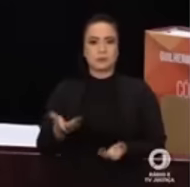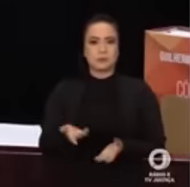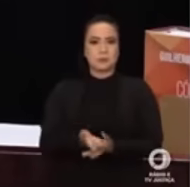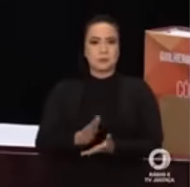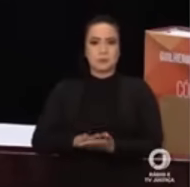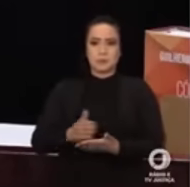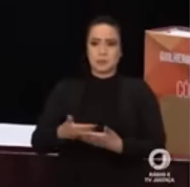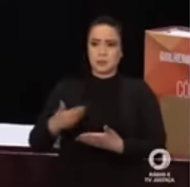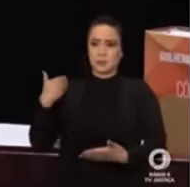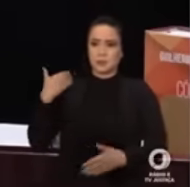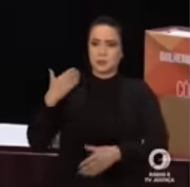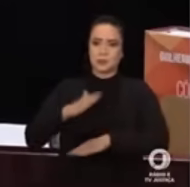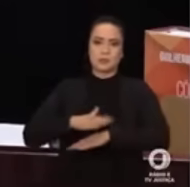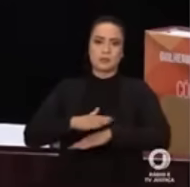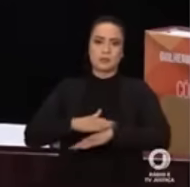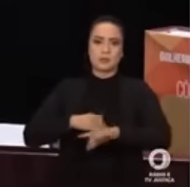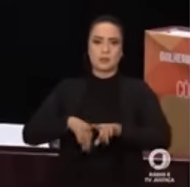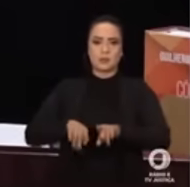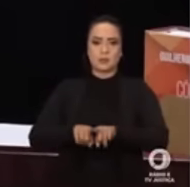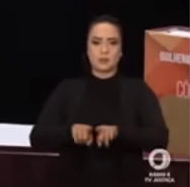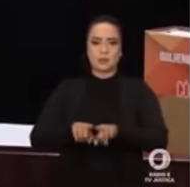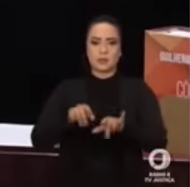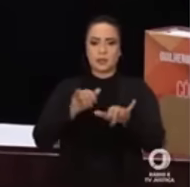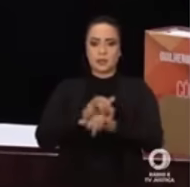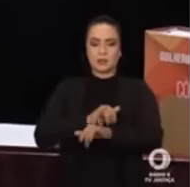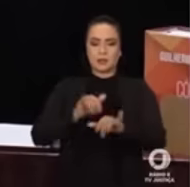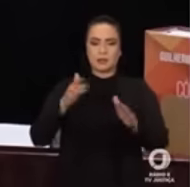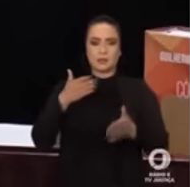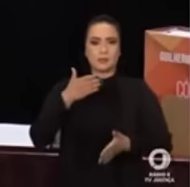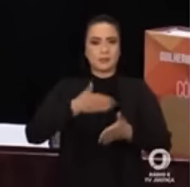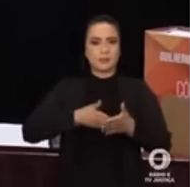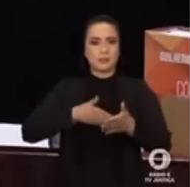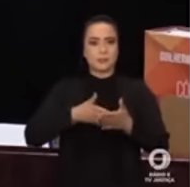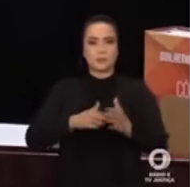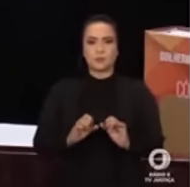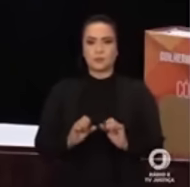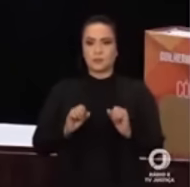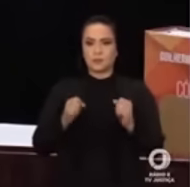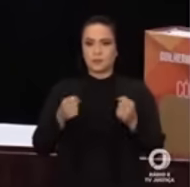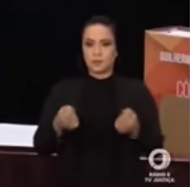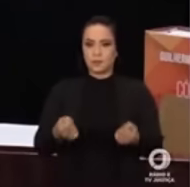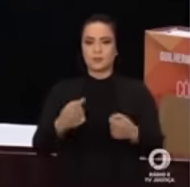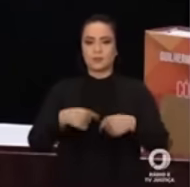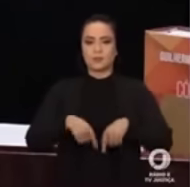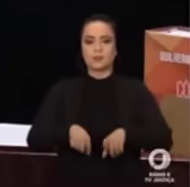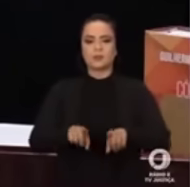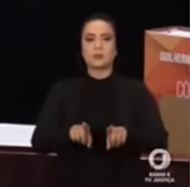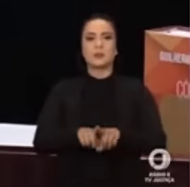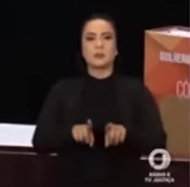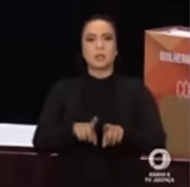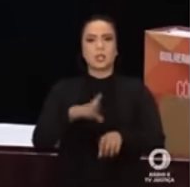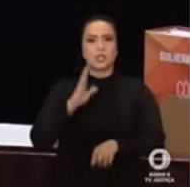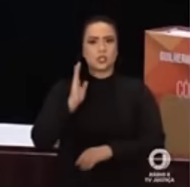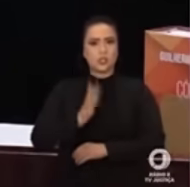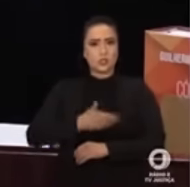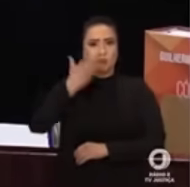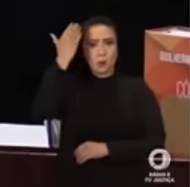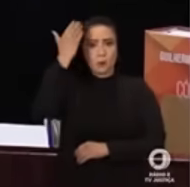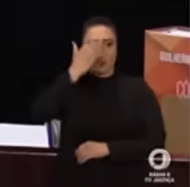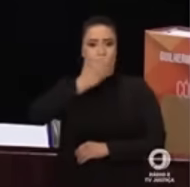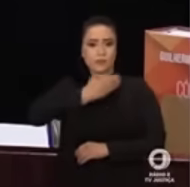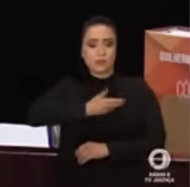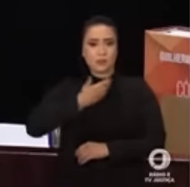também. Quanto à alegação de cerceamento de defesa, também isso ficou comprovado por indeferimento